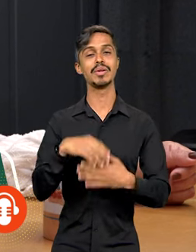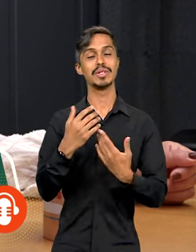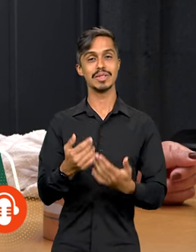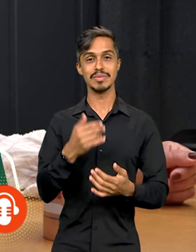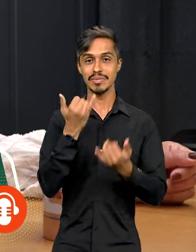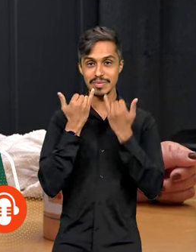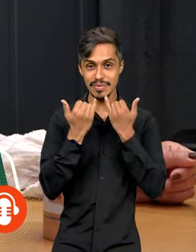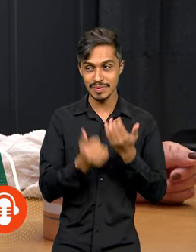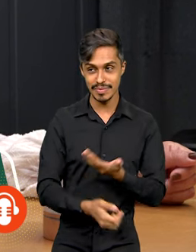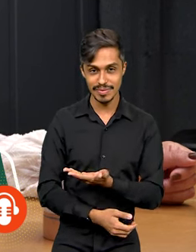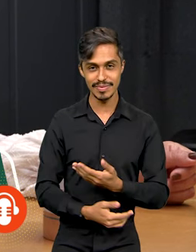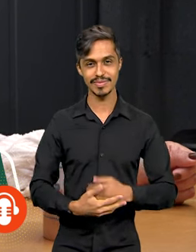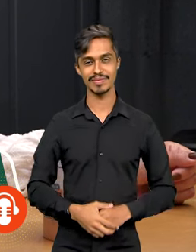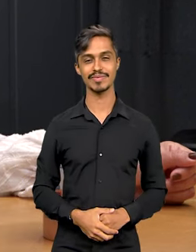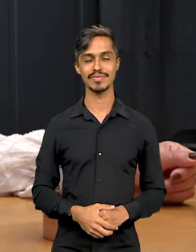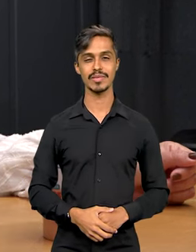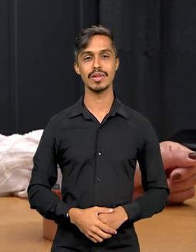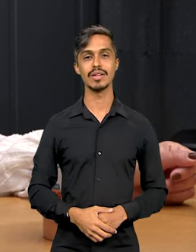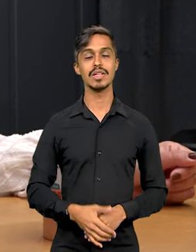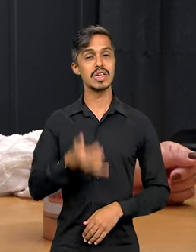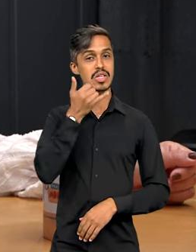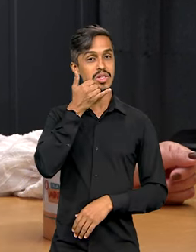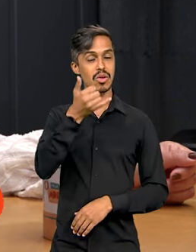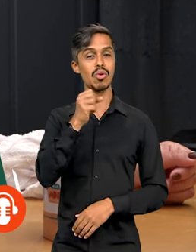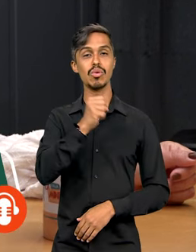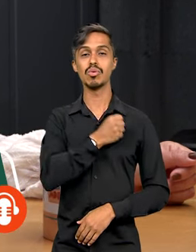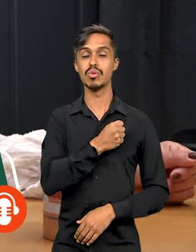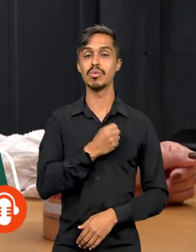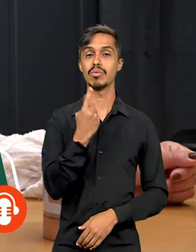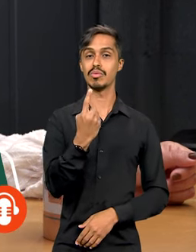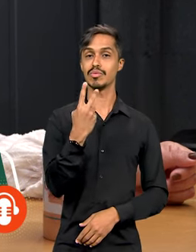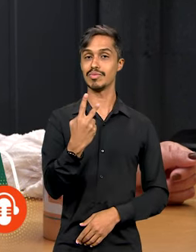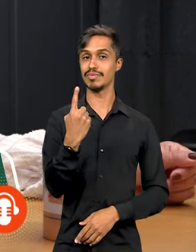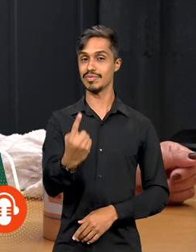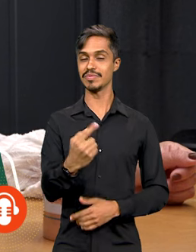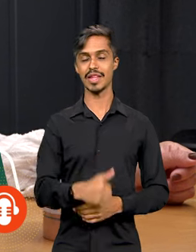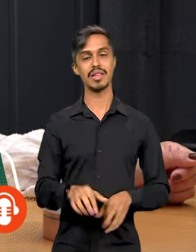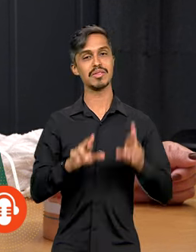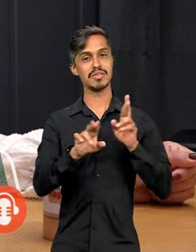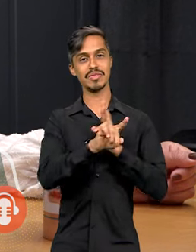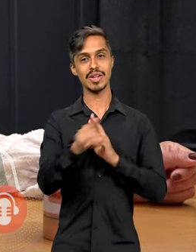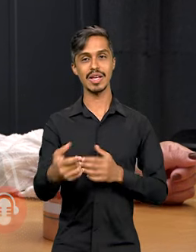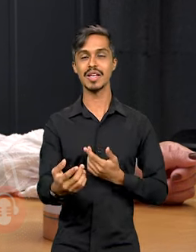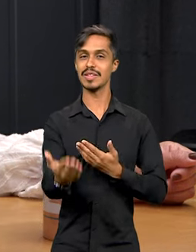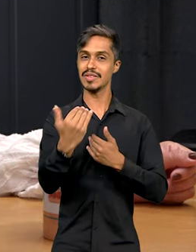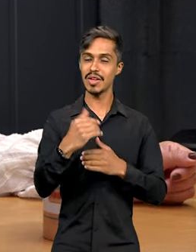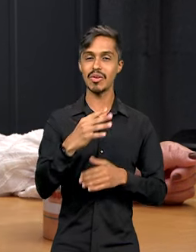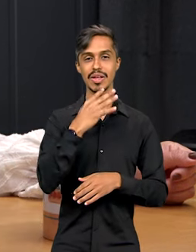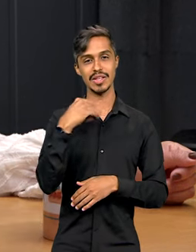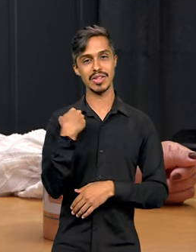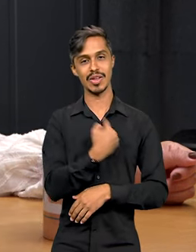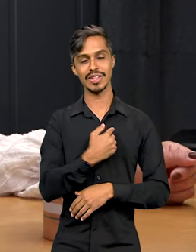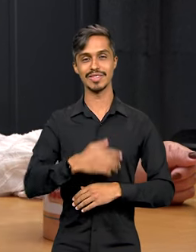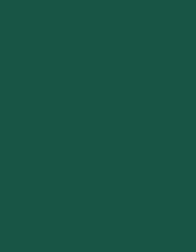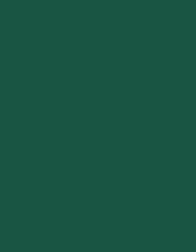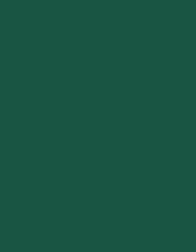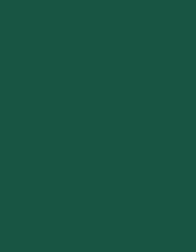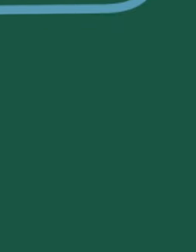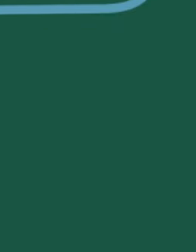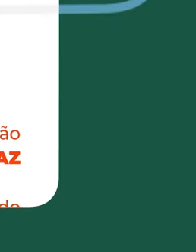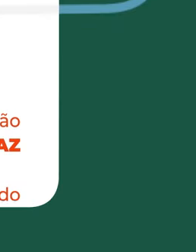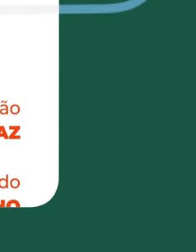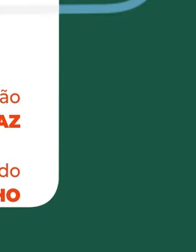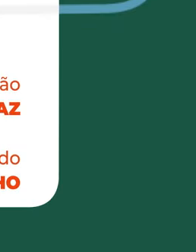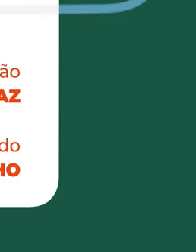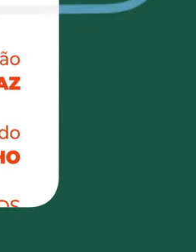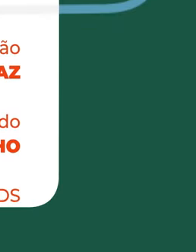@m desenvolvimento e o disque social pelo número 121 Eu espero vocês no próximo programa